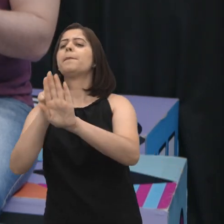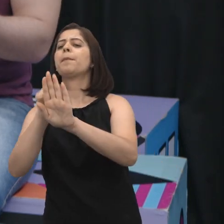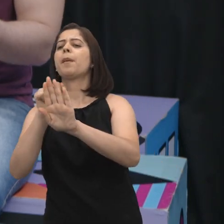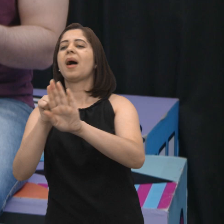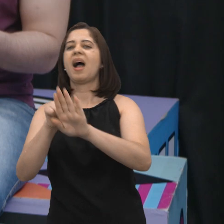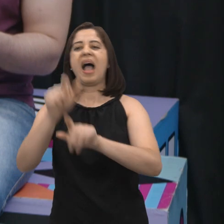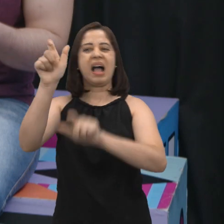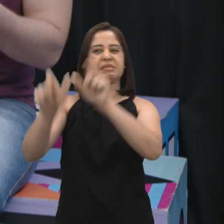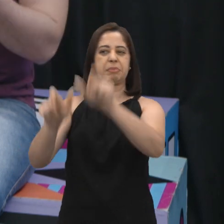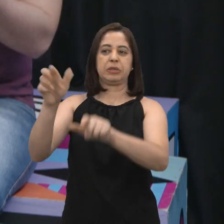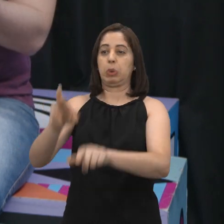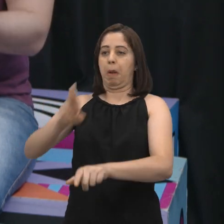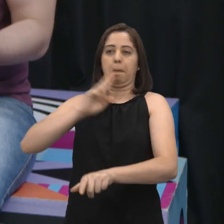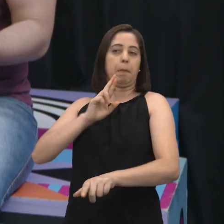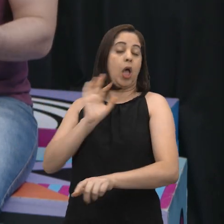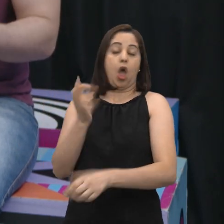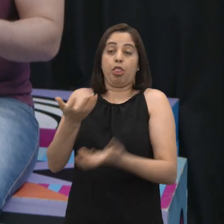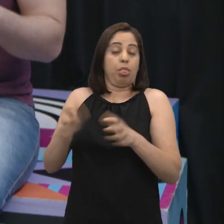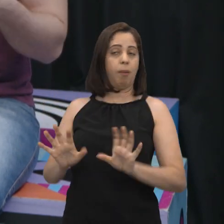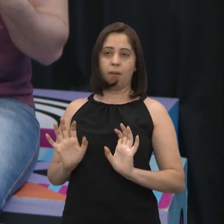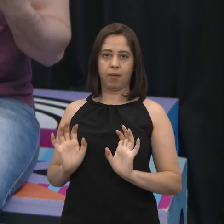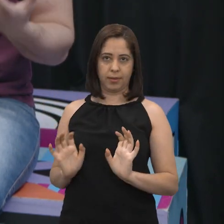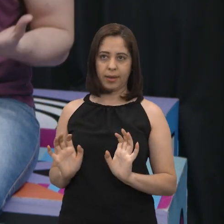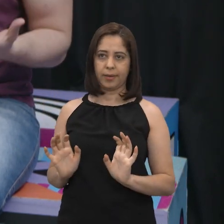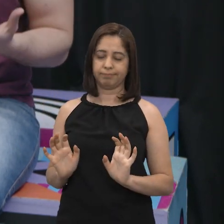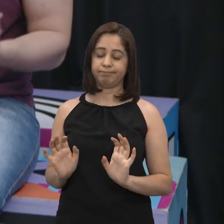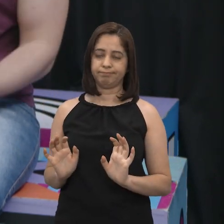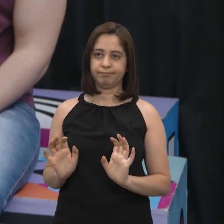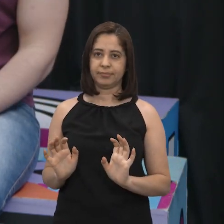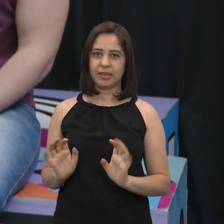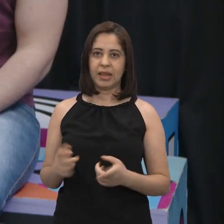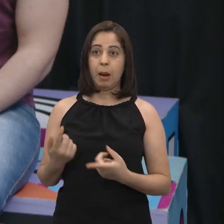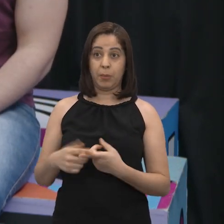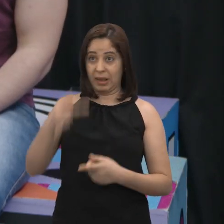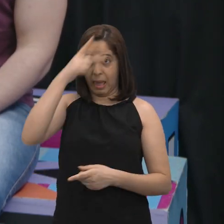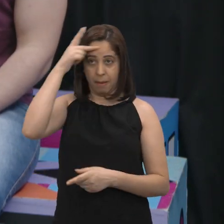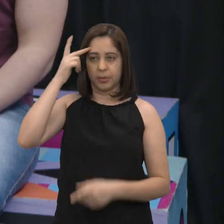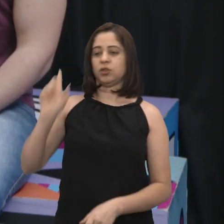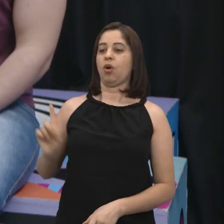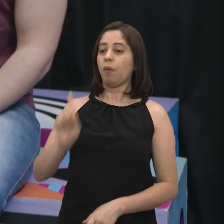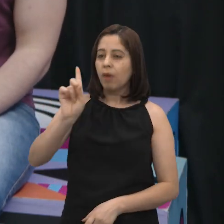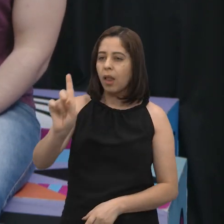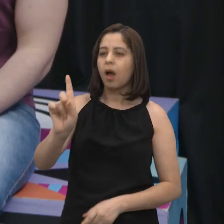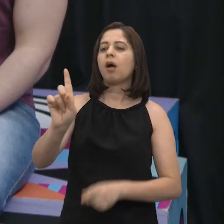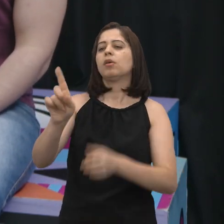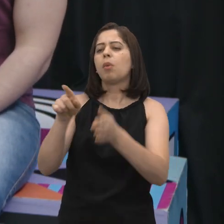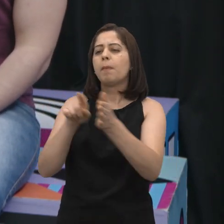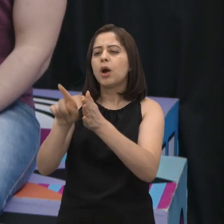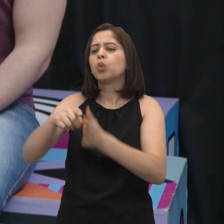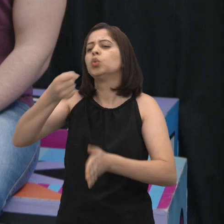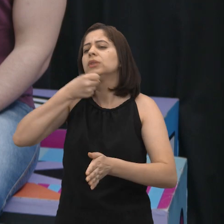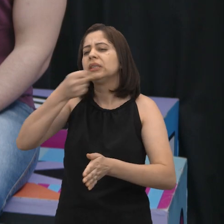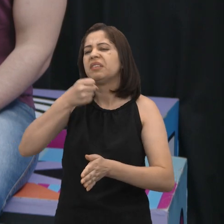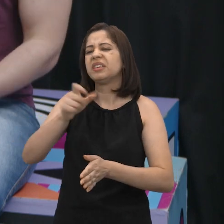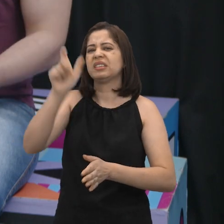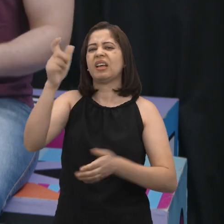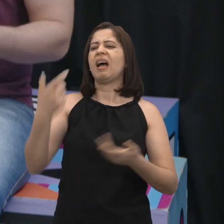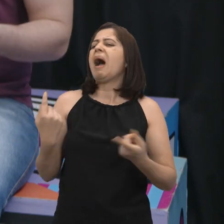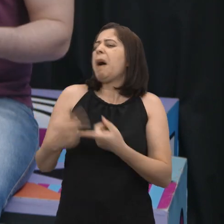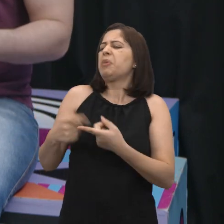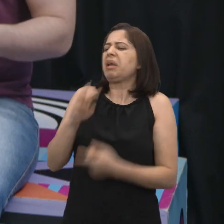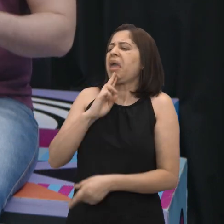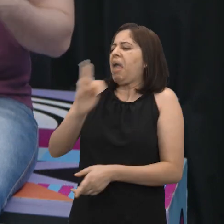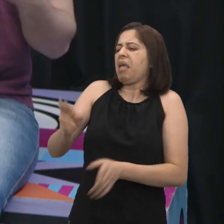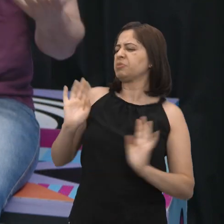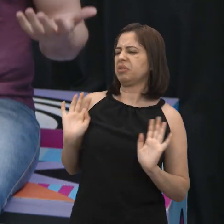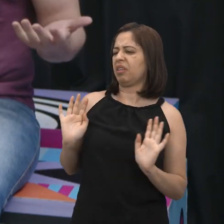não querer colaborar, não querer passar os dados, o que dificulta muito o trabalho, né, do pessoal que está ali em prol do Instituto. Pode só